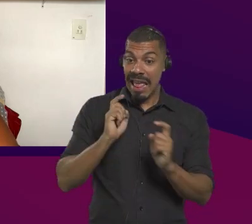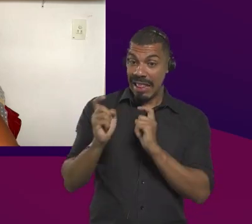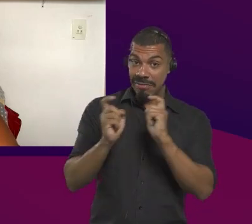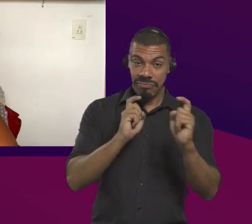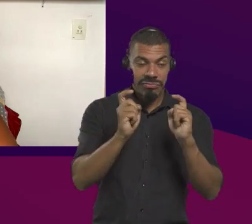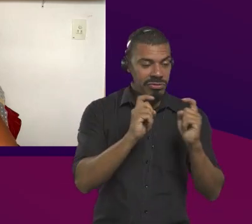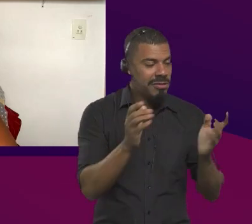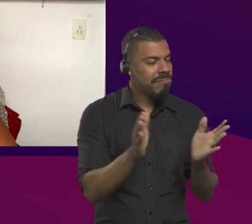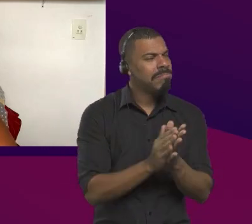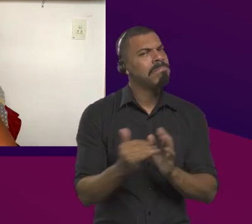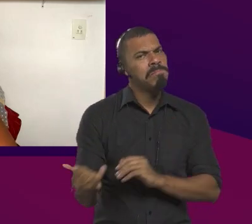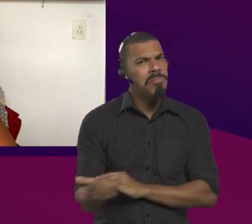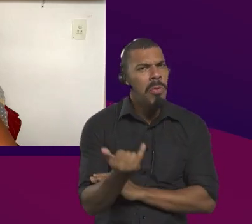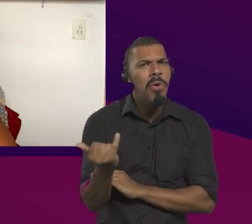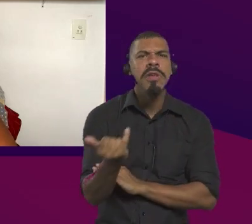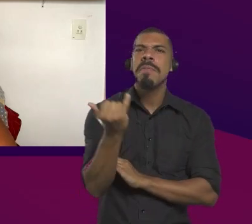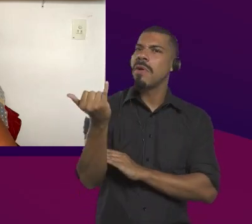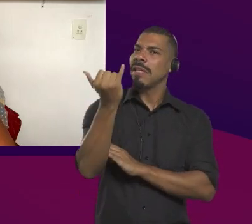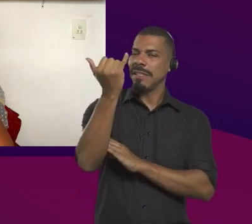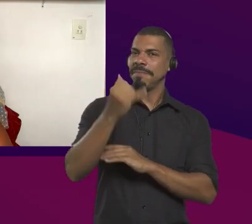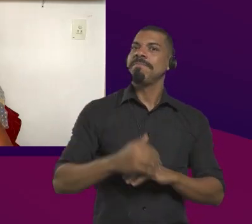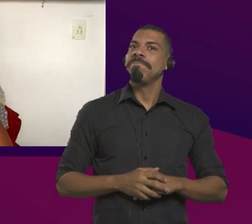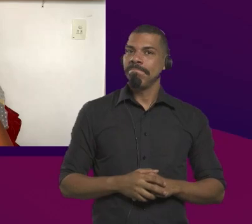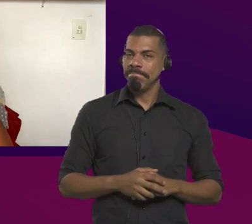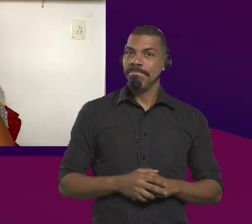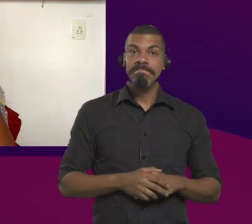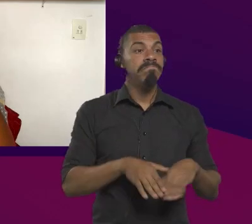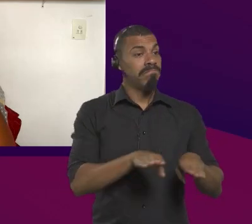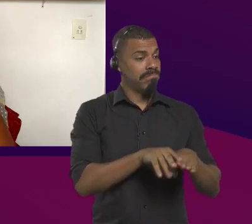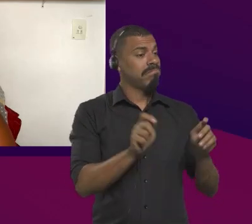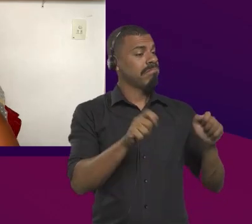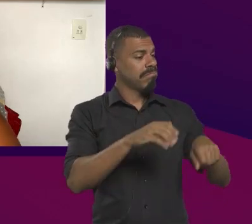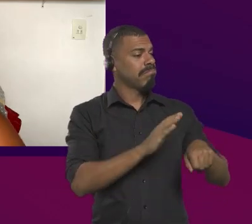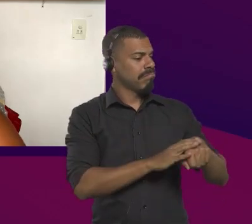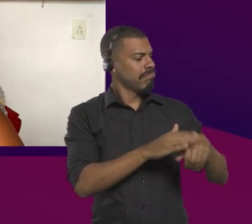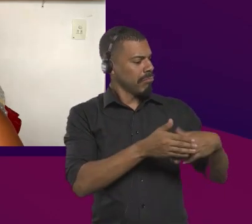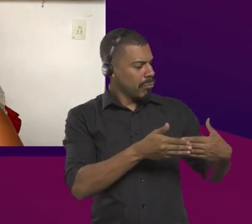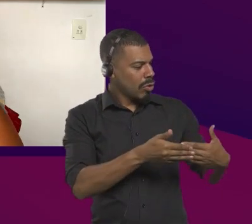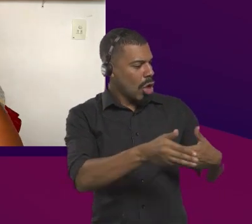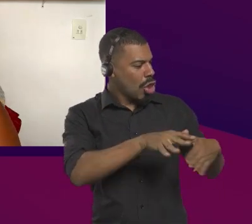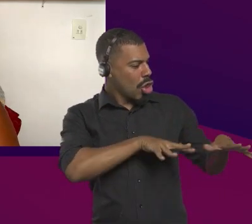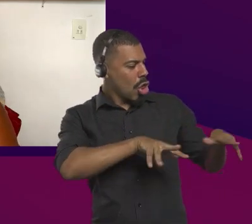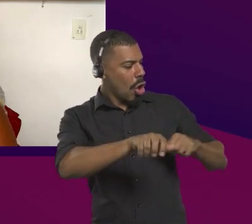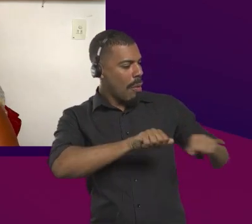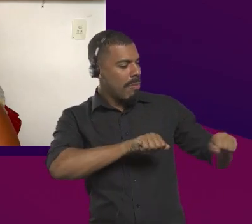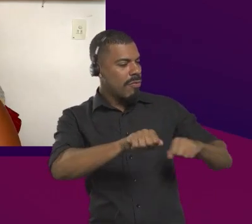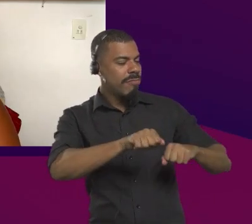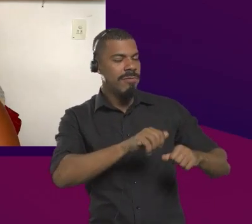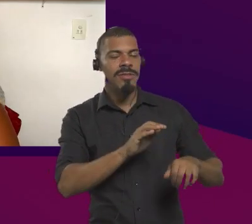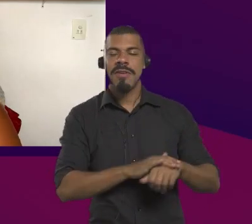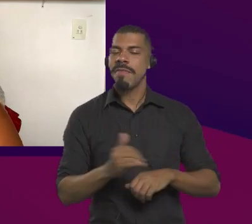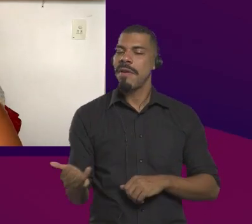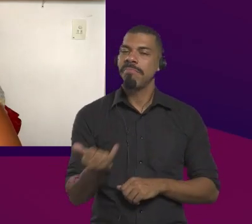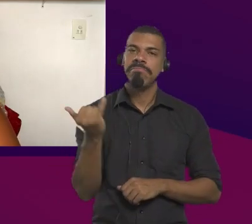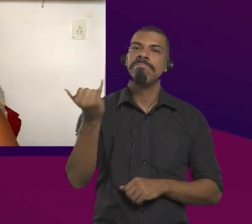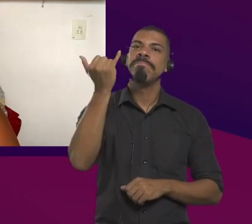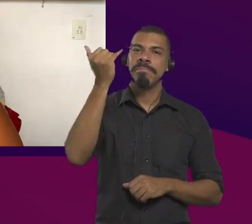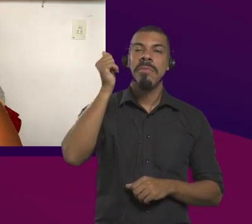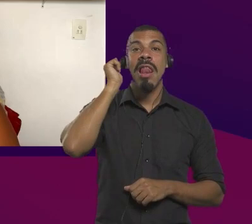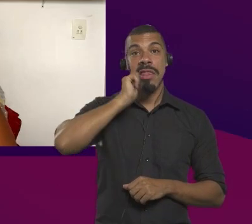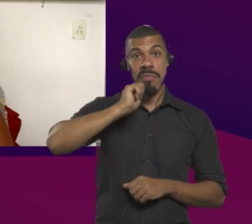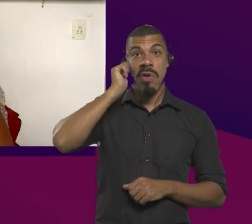é muito importante porque acho que a concretização de que esses movimentos são fundamentais para a vida das mulheres.